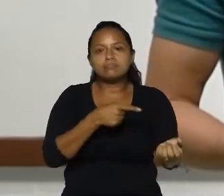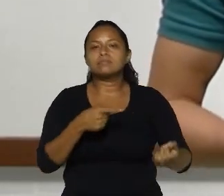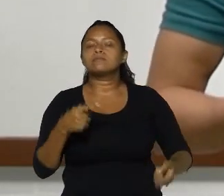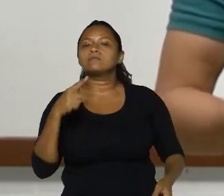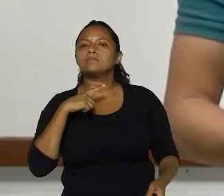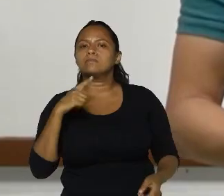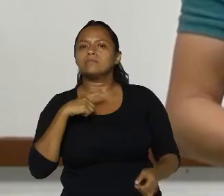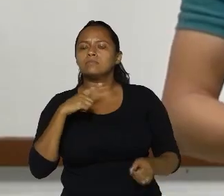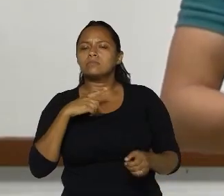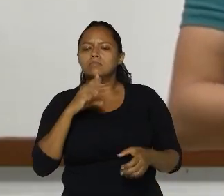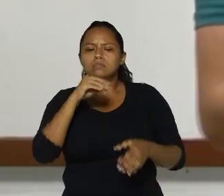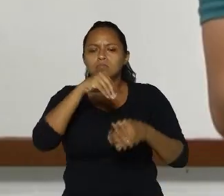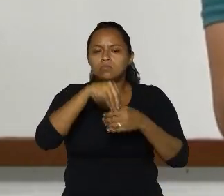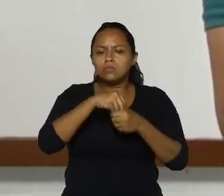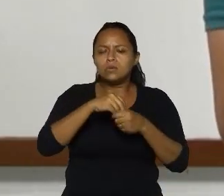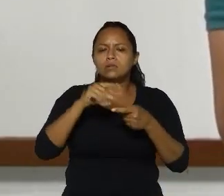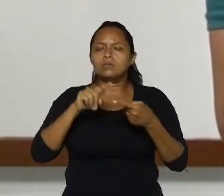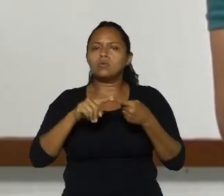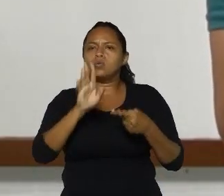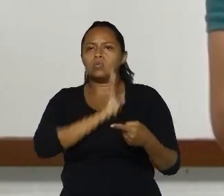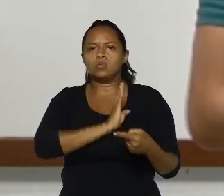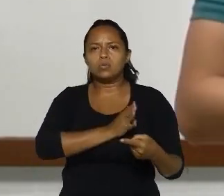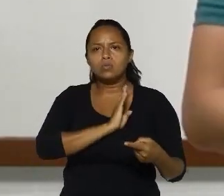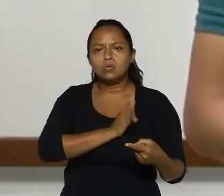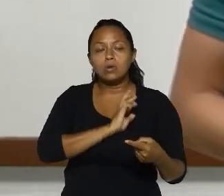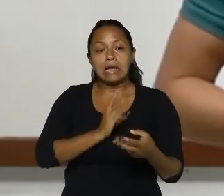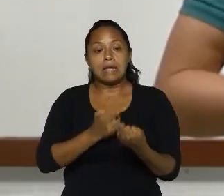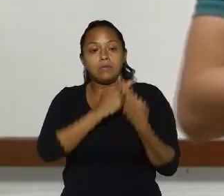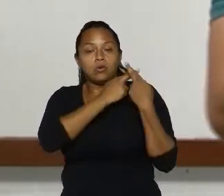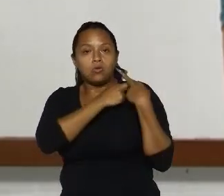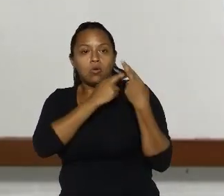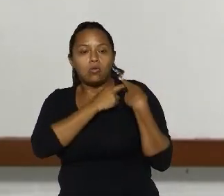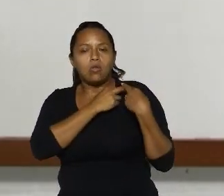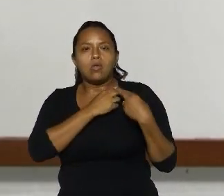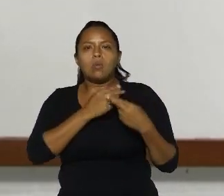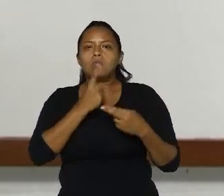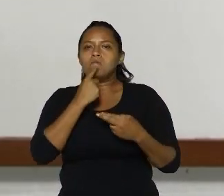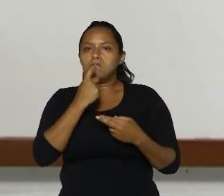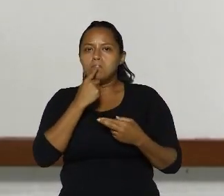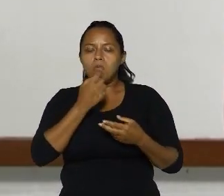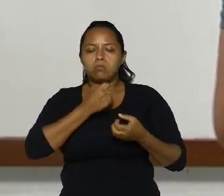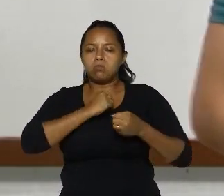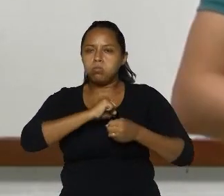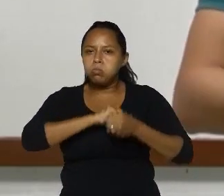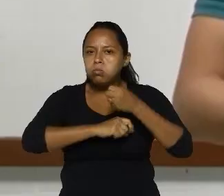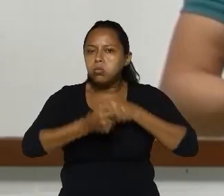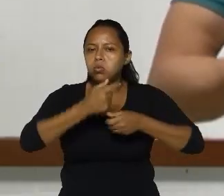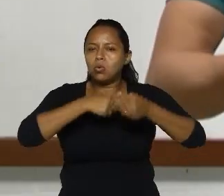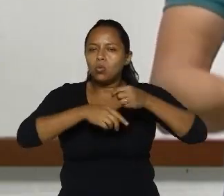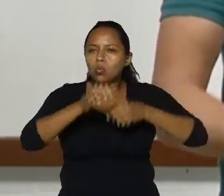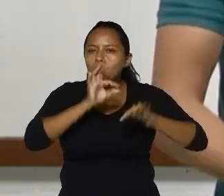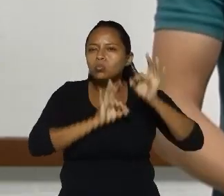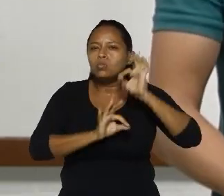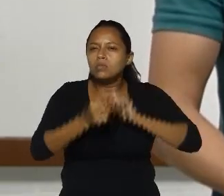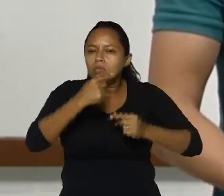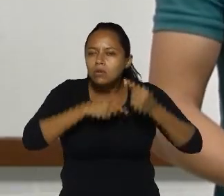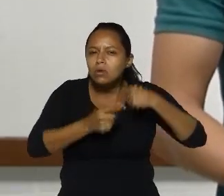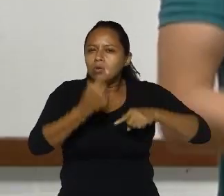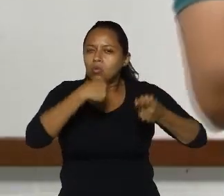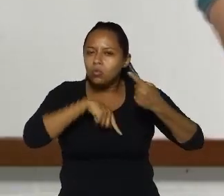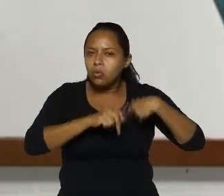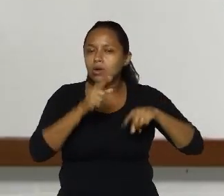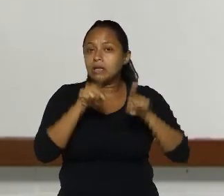cardiovascular ele é formado pelo coração, que é responsável pelo bombeamento do sangue, pelos vasos